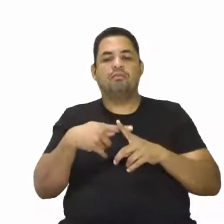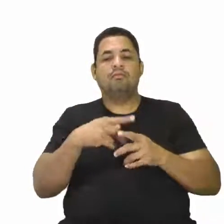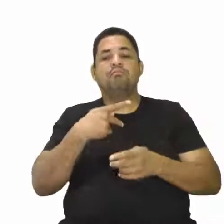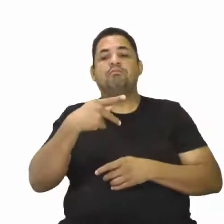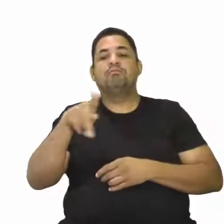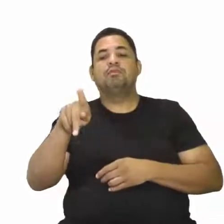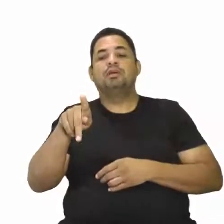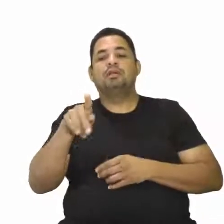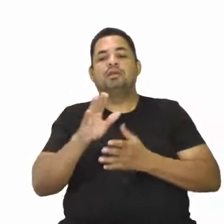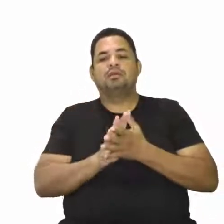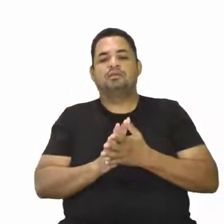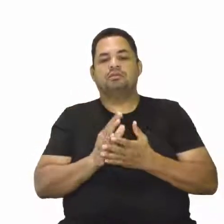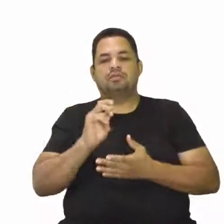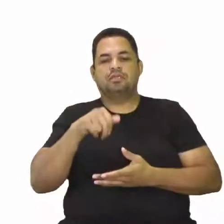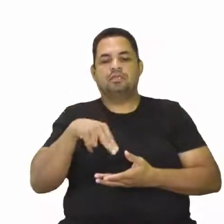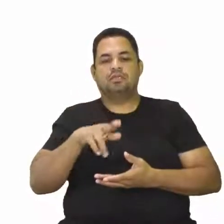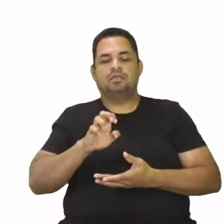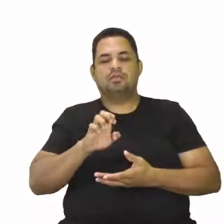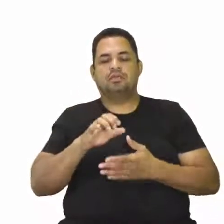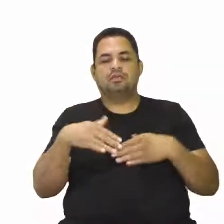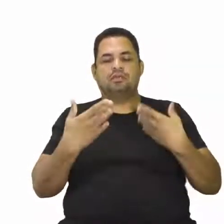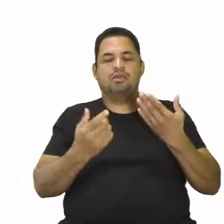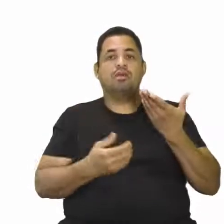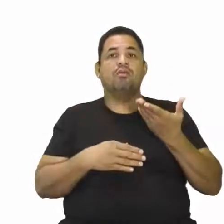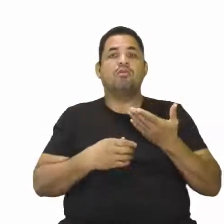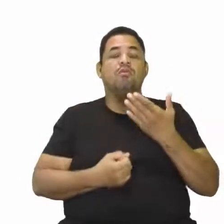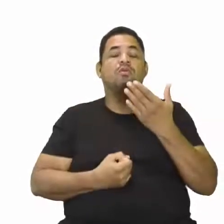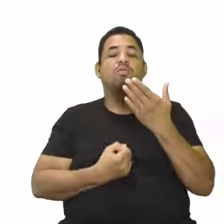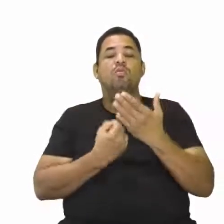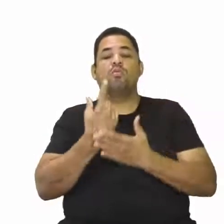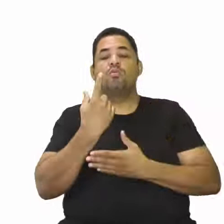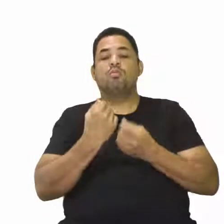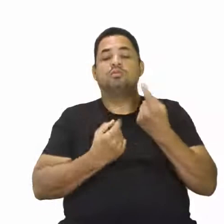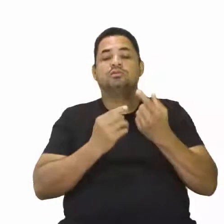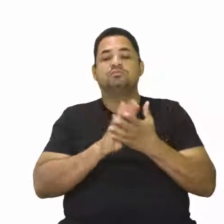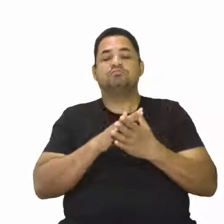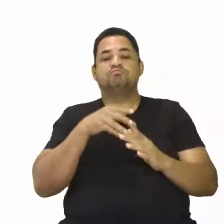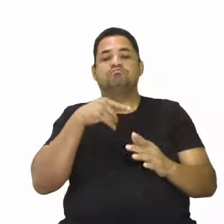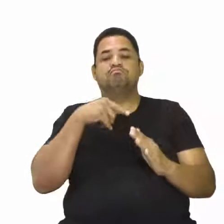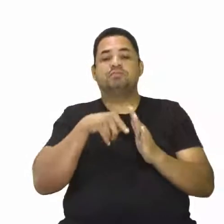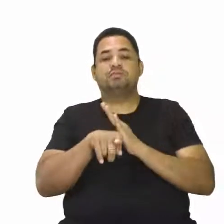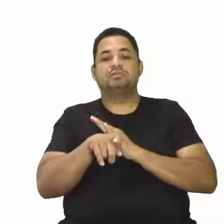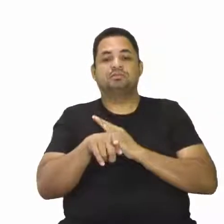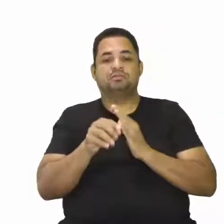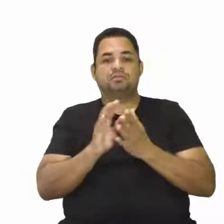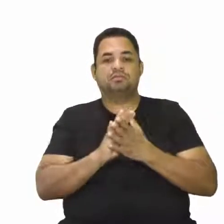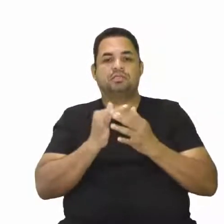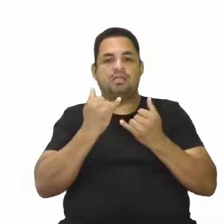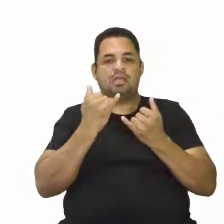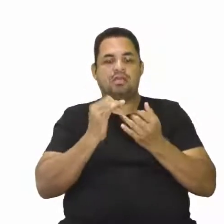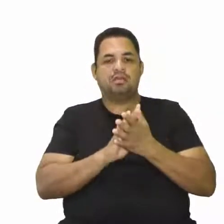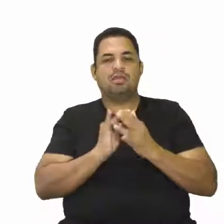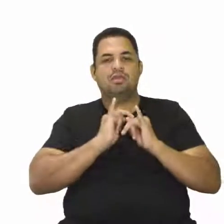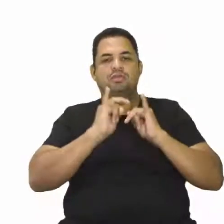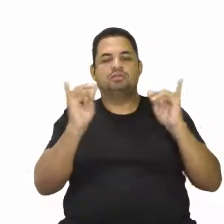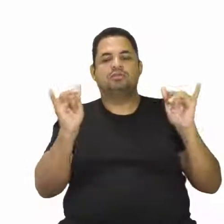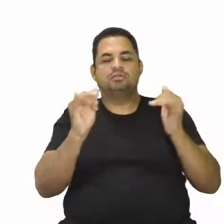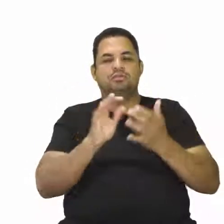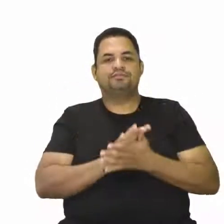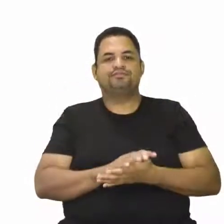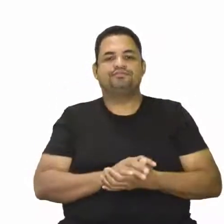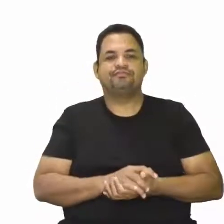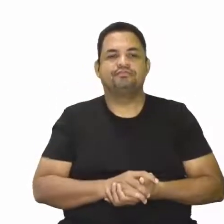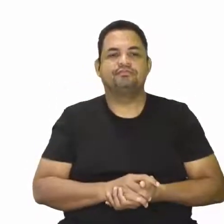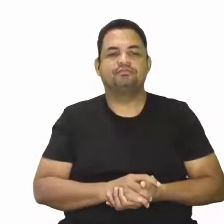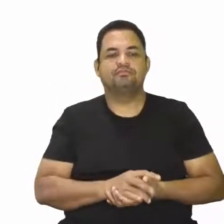e para quê. Essas são algumas perguntas que a notícia responde, certo? Nós